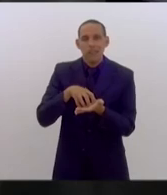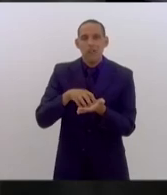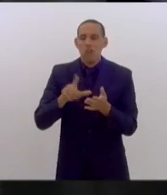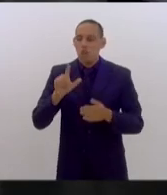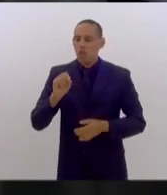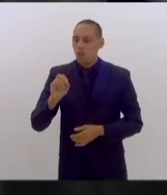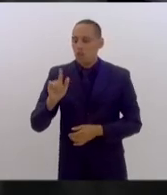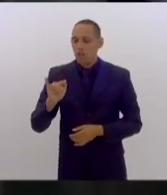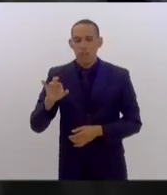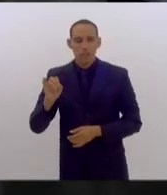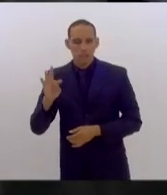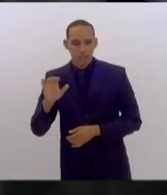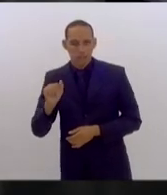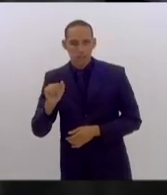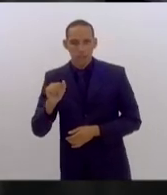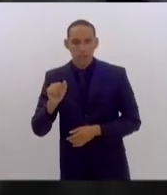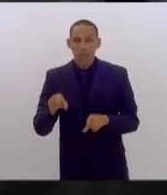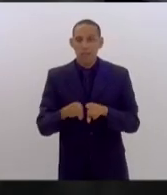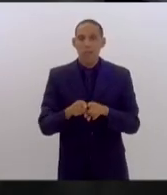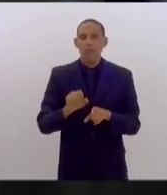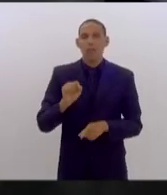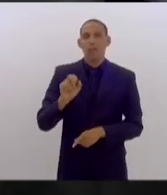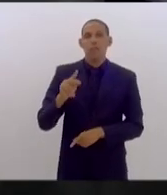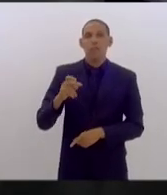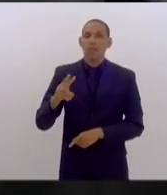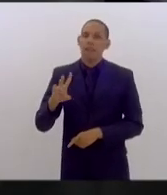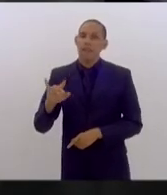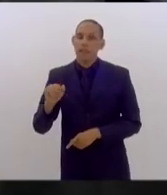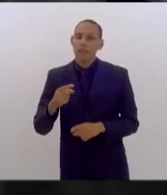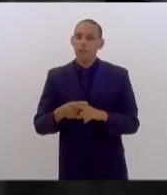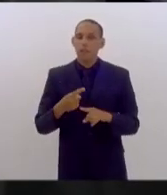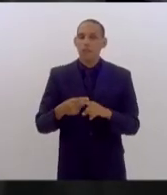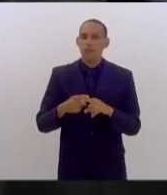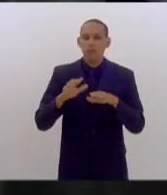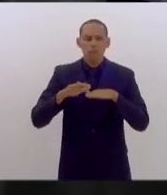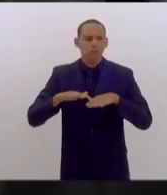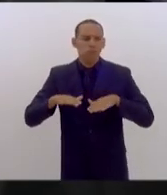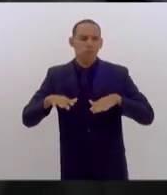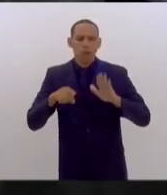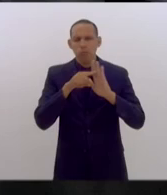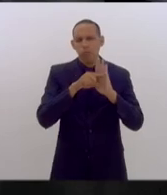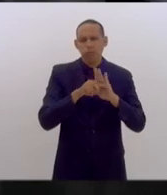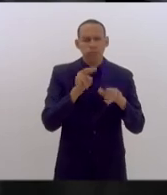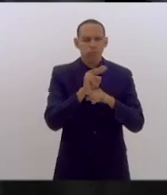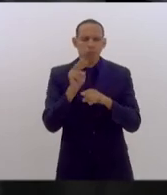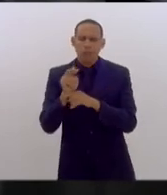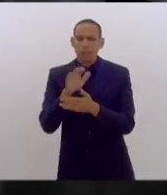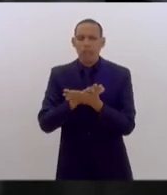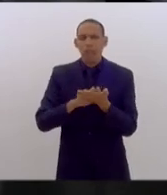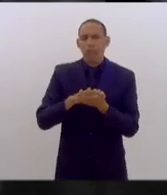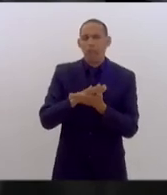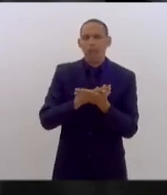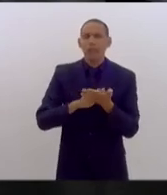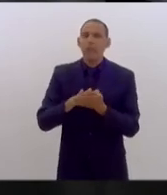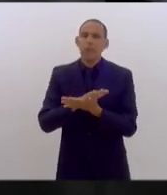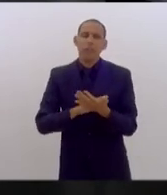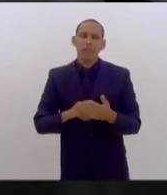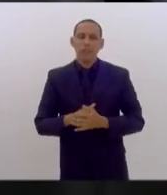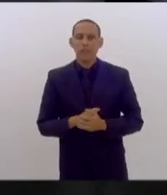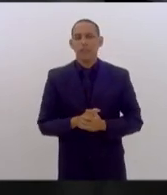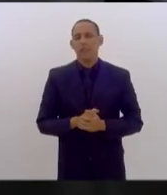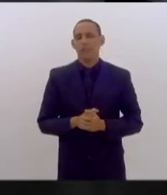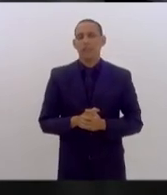e os concedidos eo super porque ninguém tal ditando absolutamente nada só de teoria patrimônio é